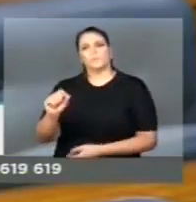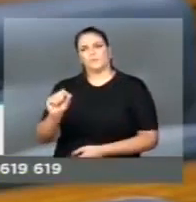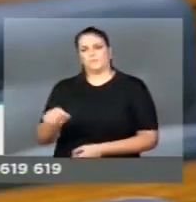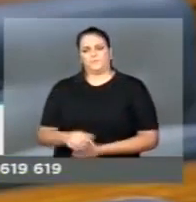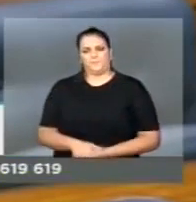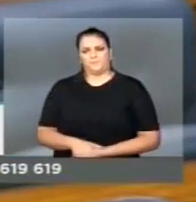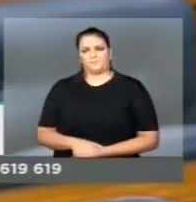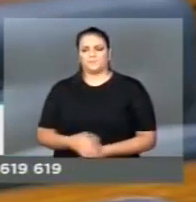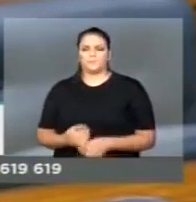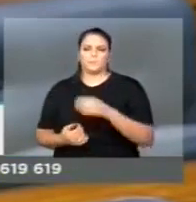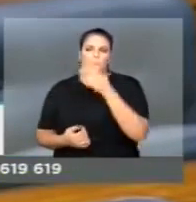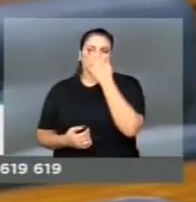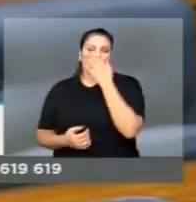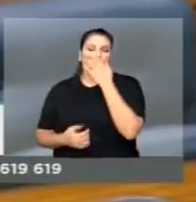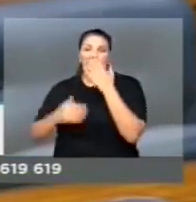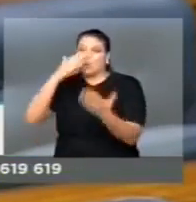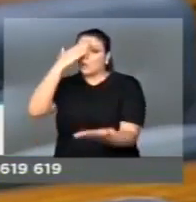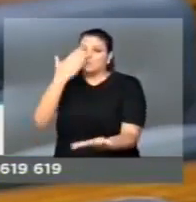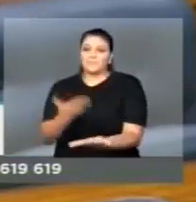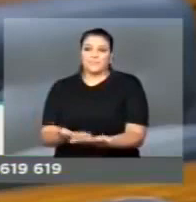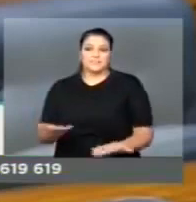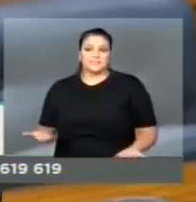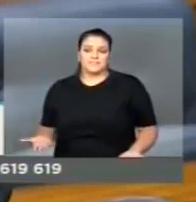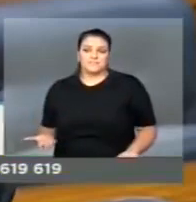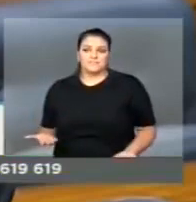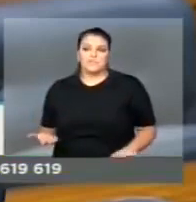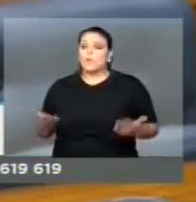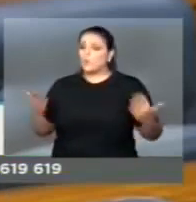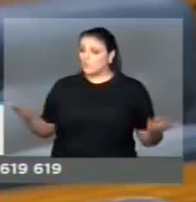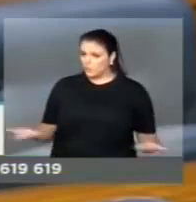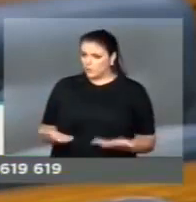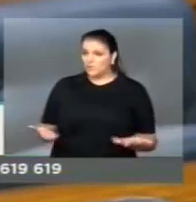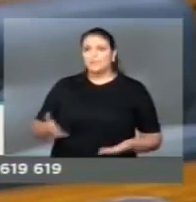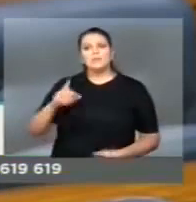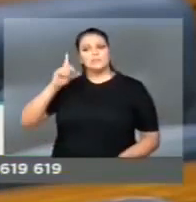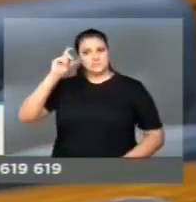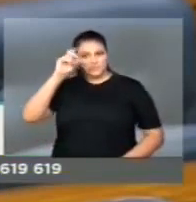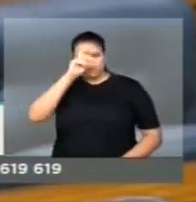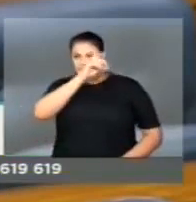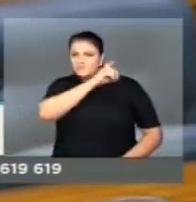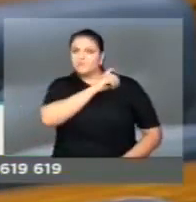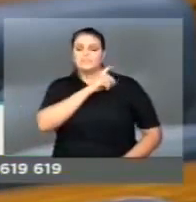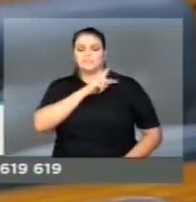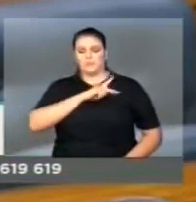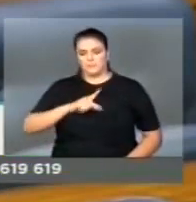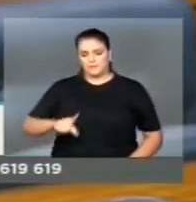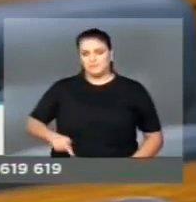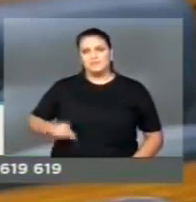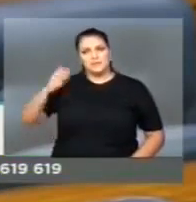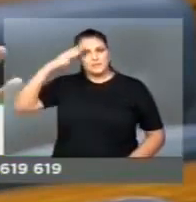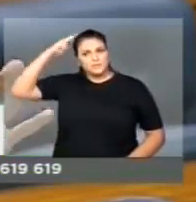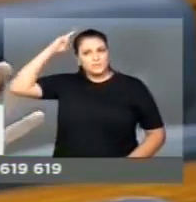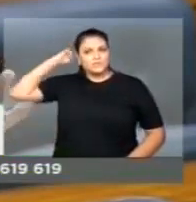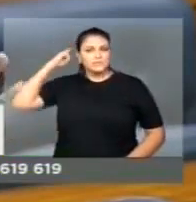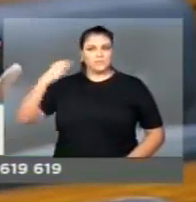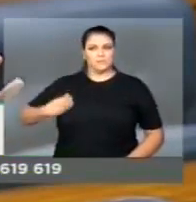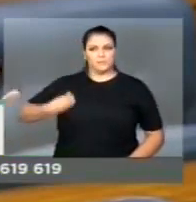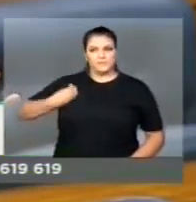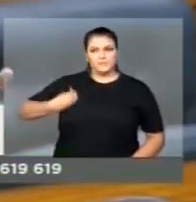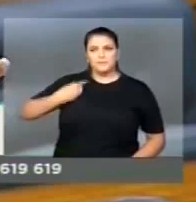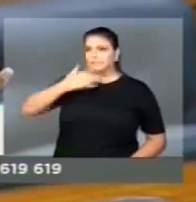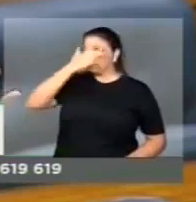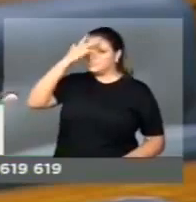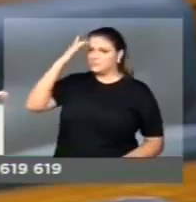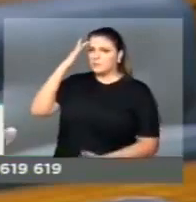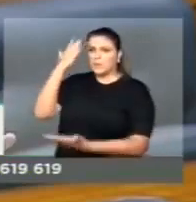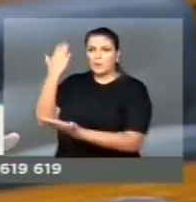esse é o principal desafio neste momento do presidente Temer, no sentido de dar prosseguimento para esta transição e criar as condições. Pelo menos se